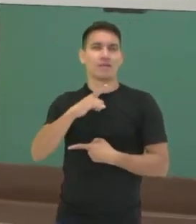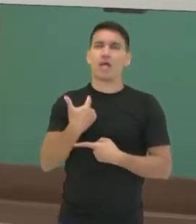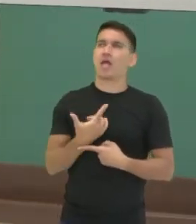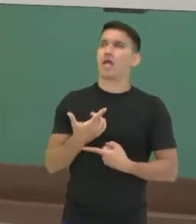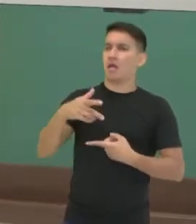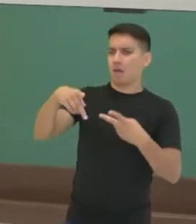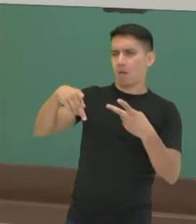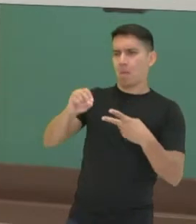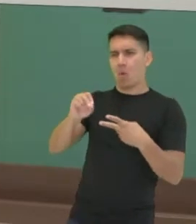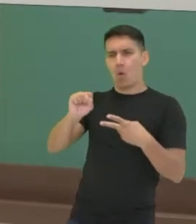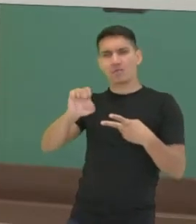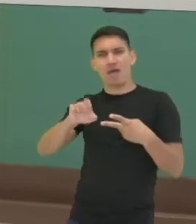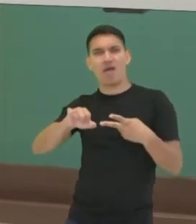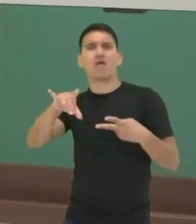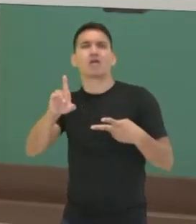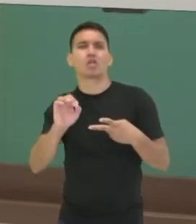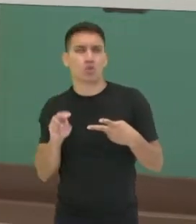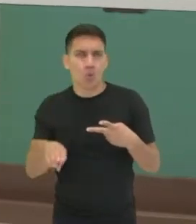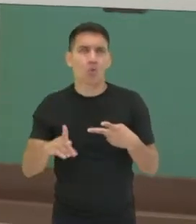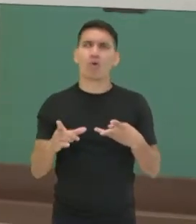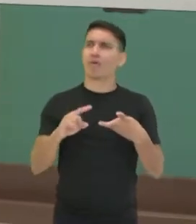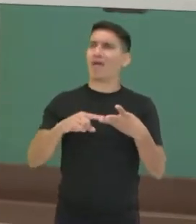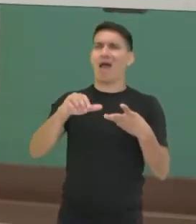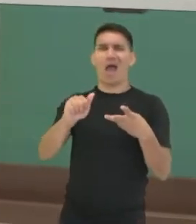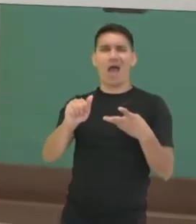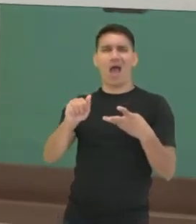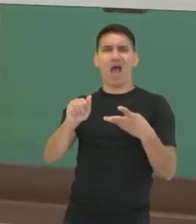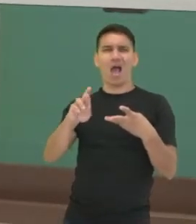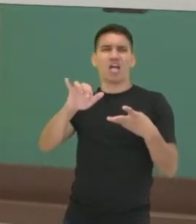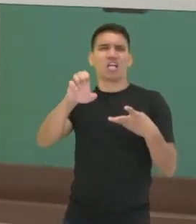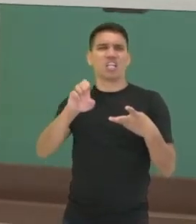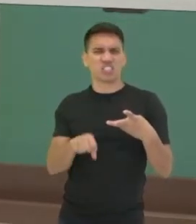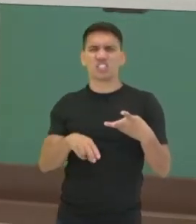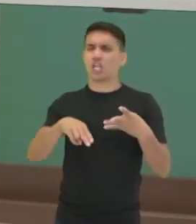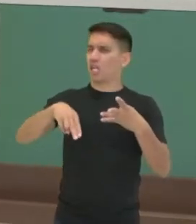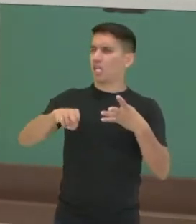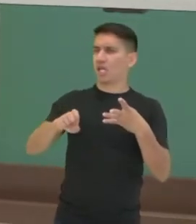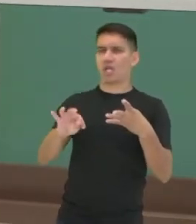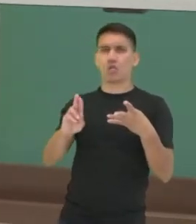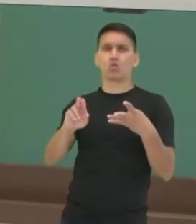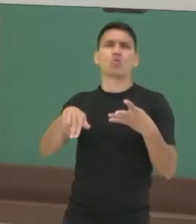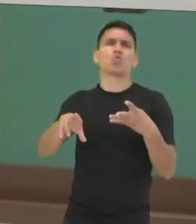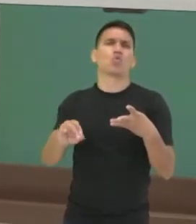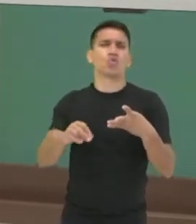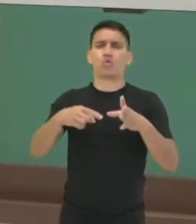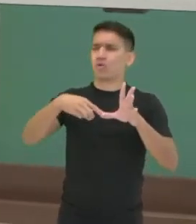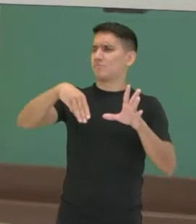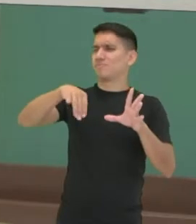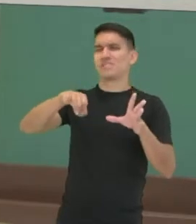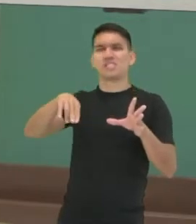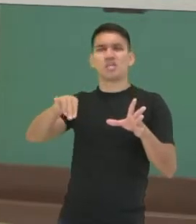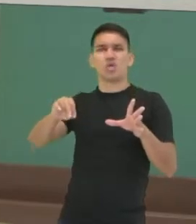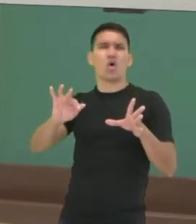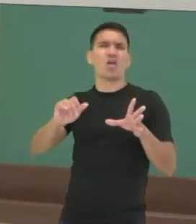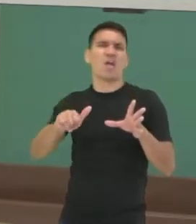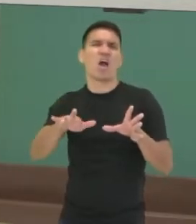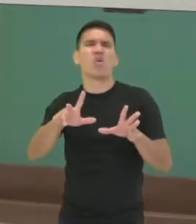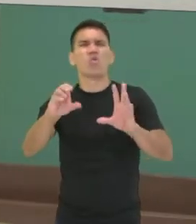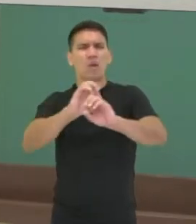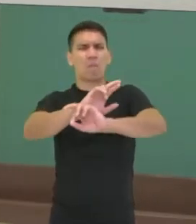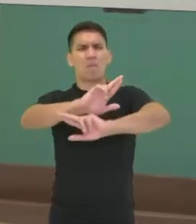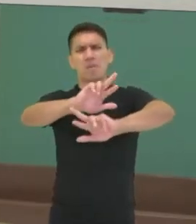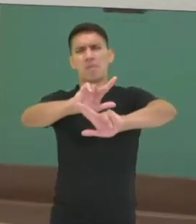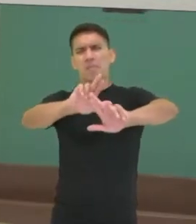Poseidon, Ares, Netuno, e aí tem os heróis, tem as figuras antropomórficas como Minotauro, Centauro. Então,